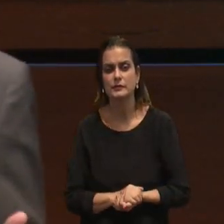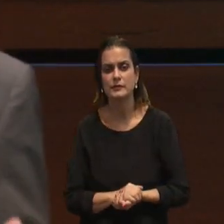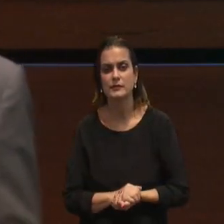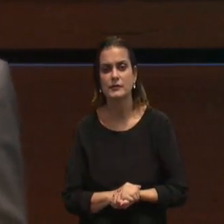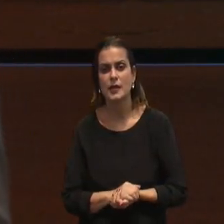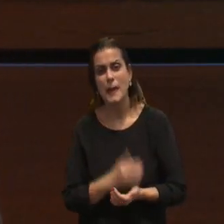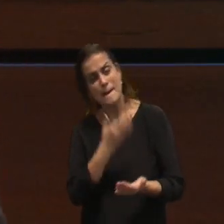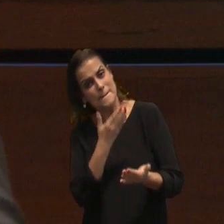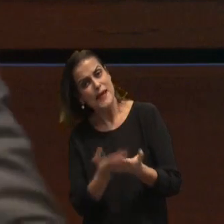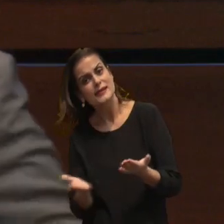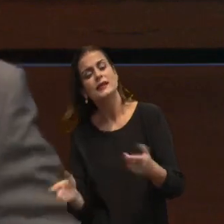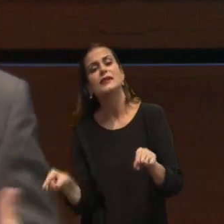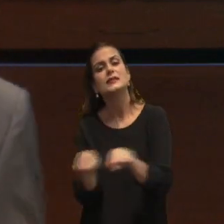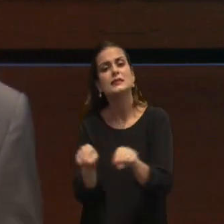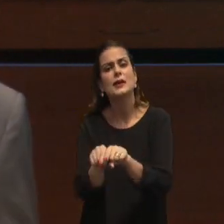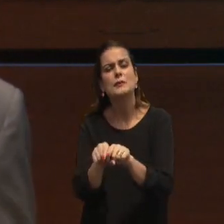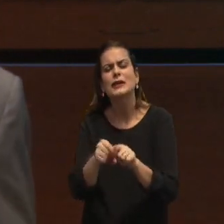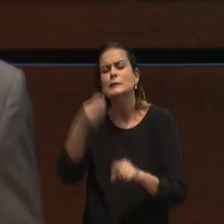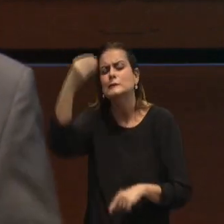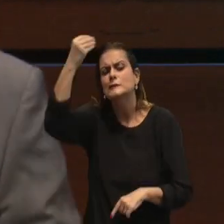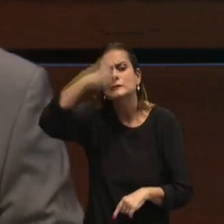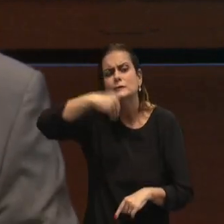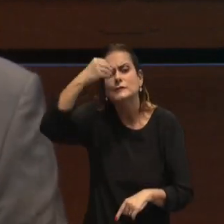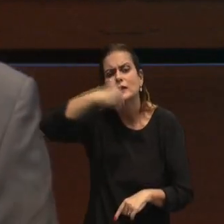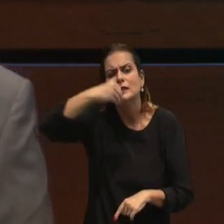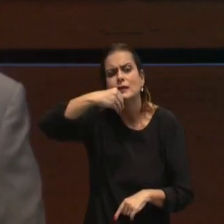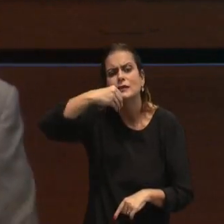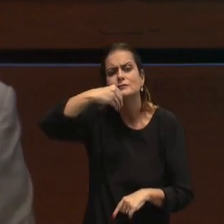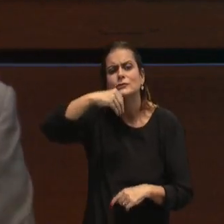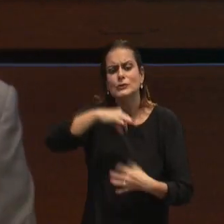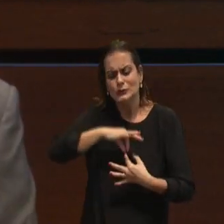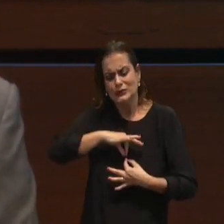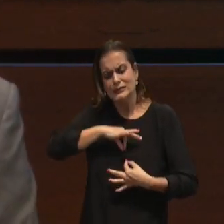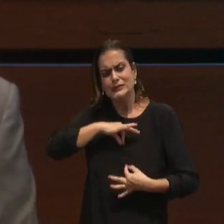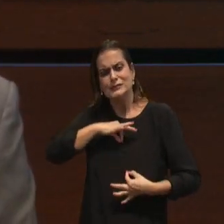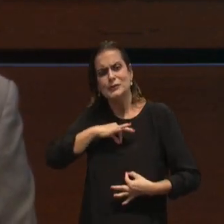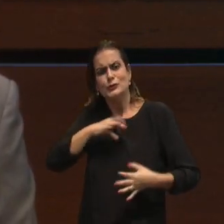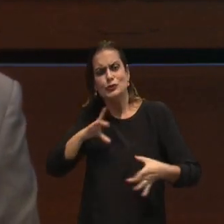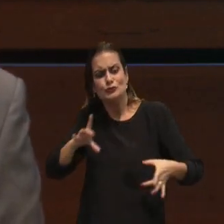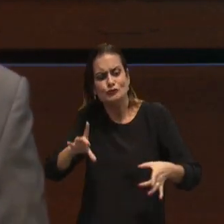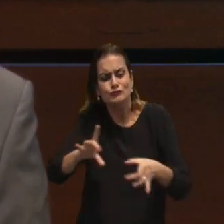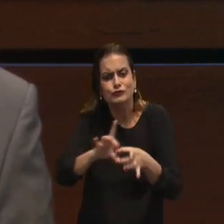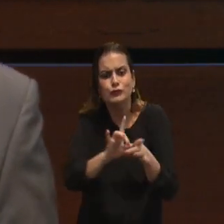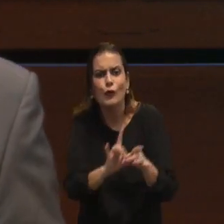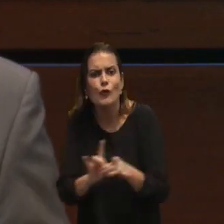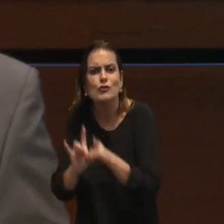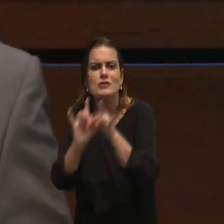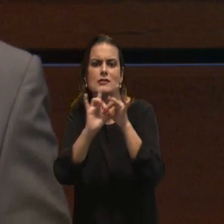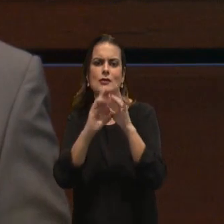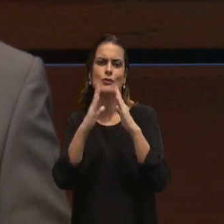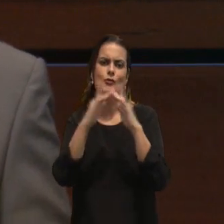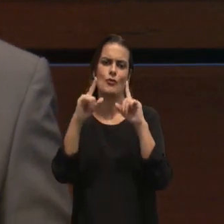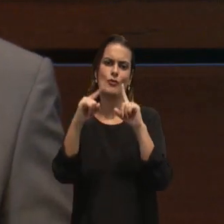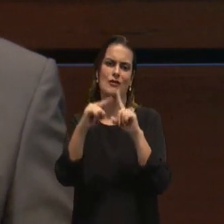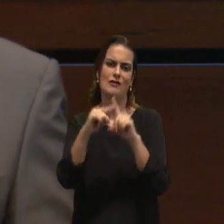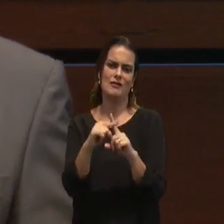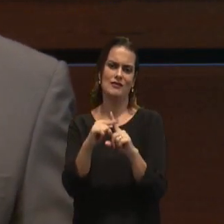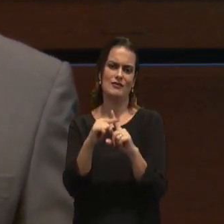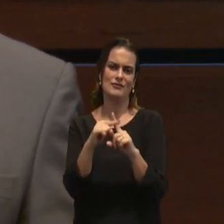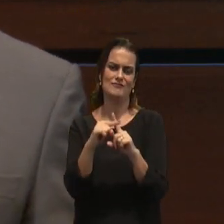Esta perda também e o enfraquecimento do espírito de coletividade presente no corpo de Cristo.